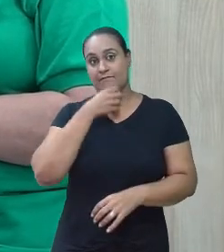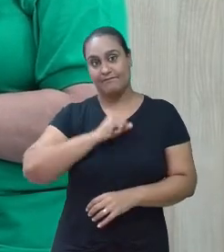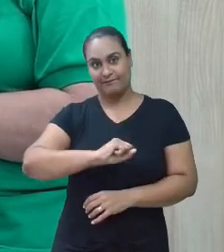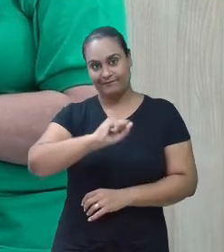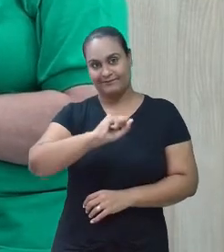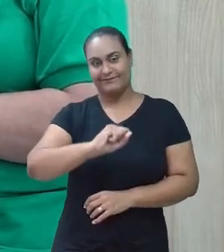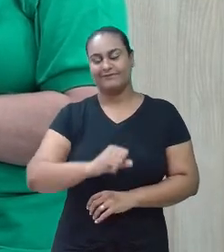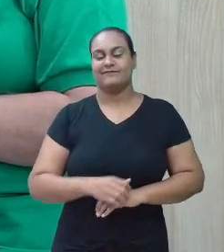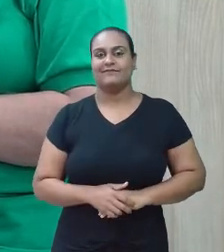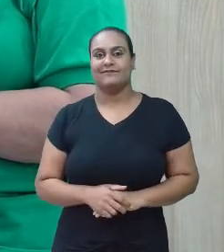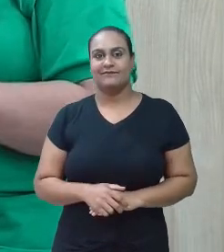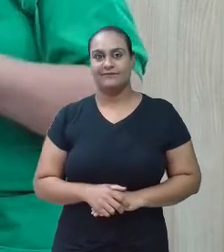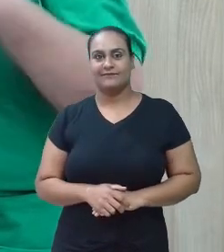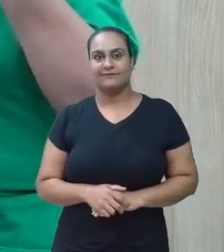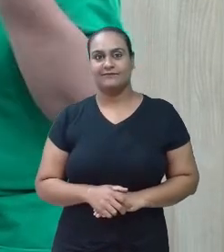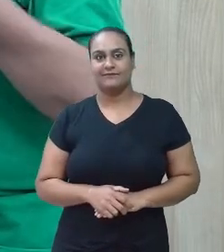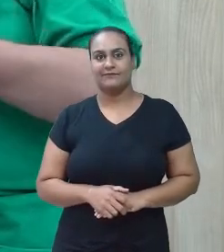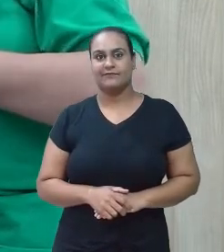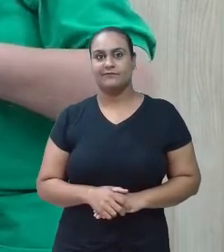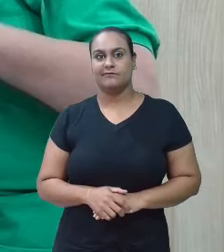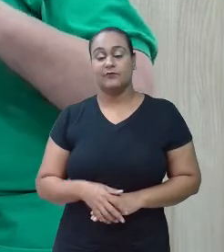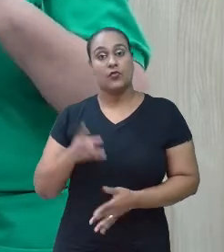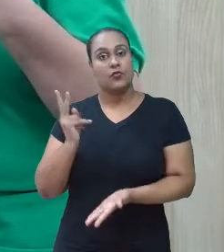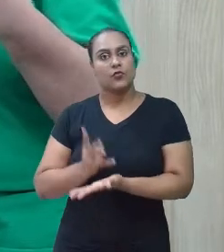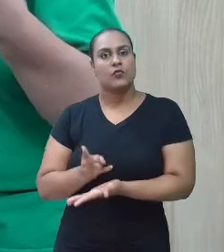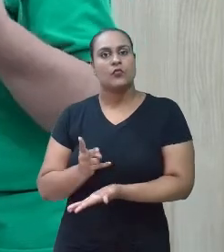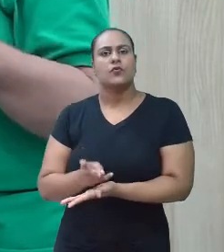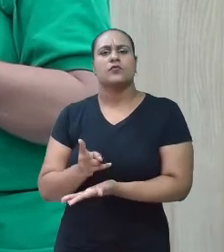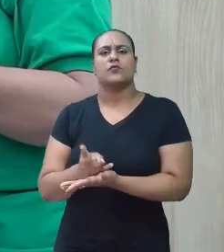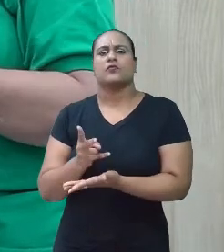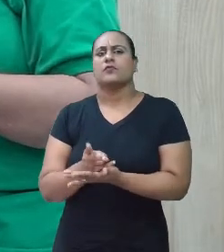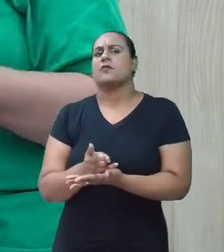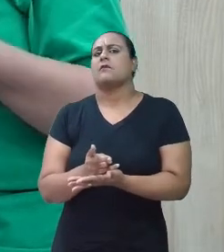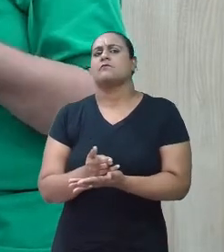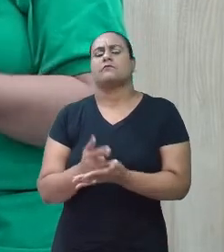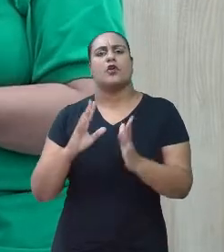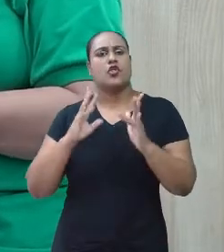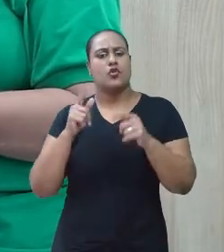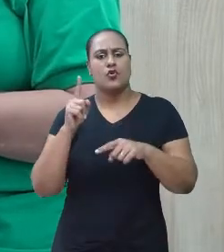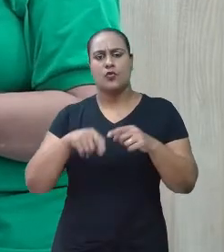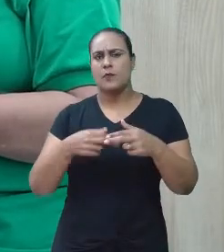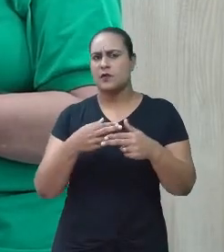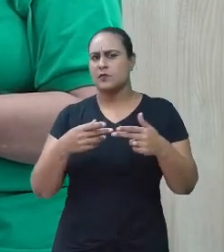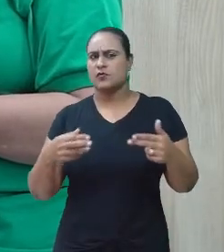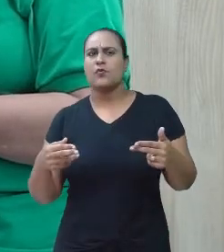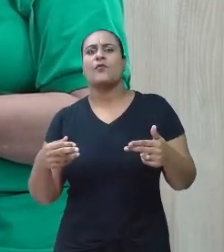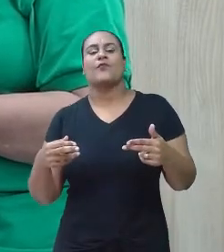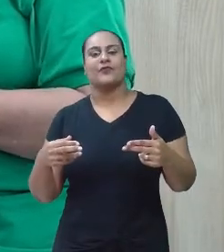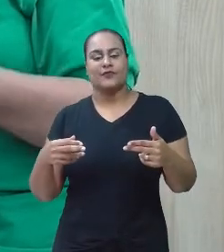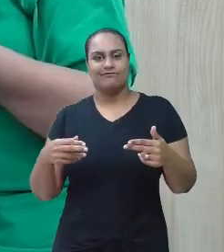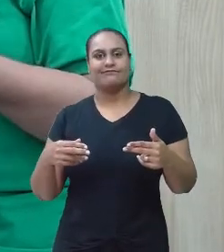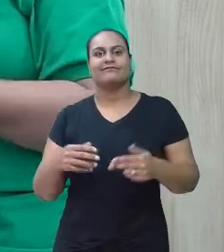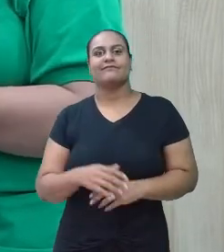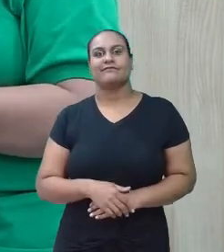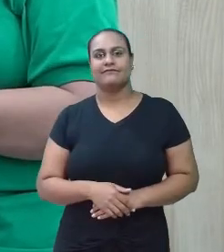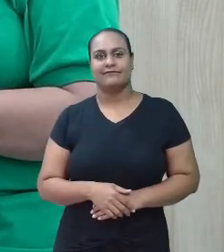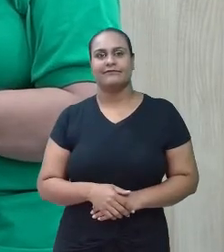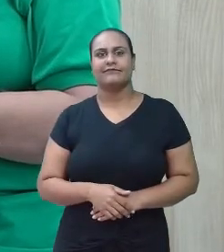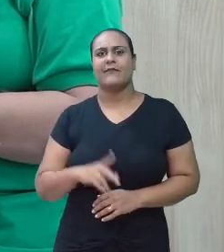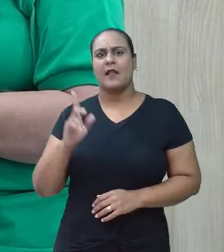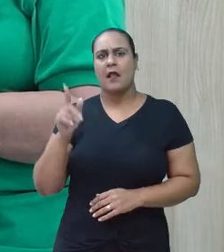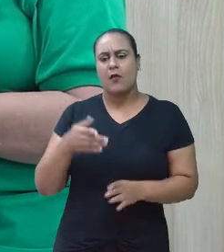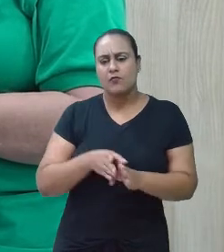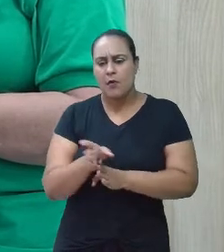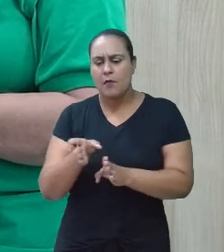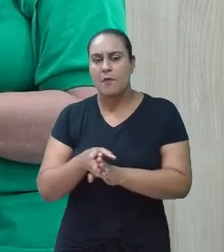Freire, que continuamos aí com todo o material, todo o acervo que ele nos deixou, é o nosso guia na